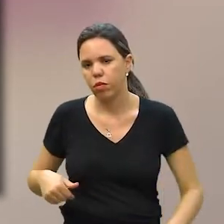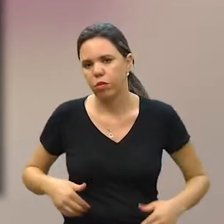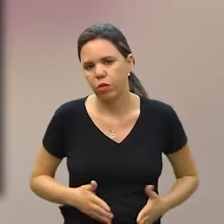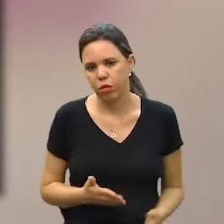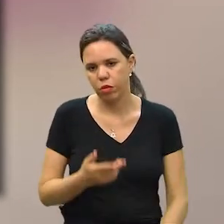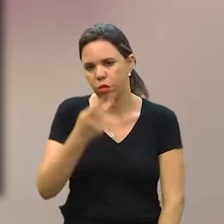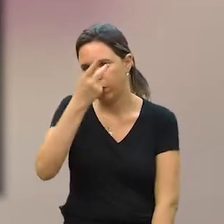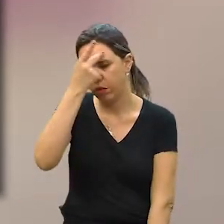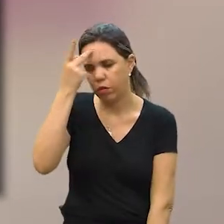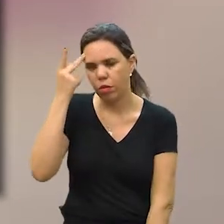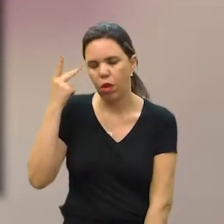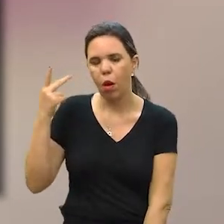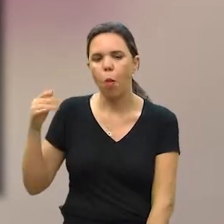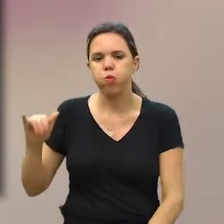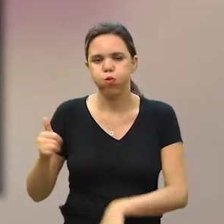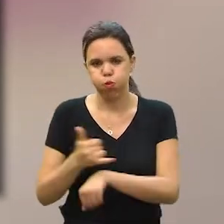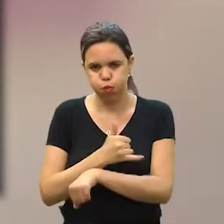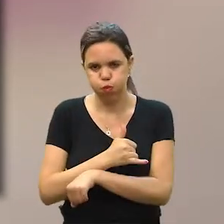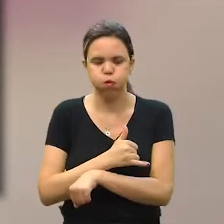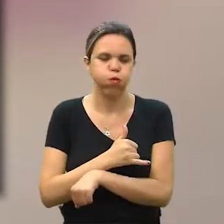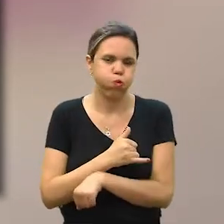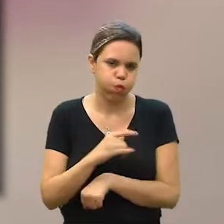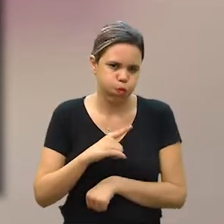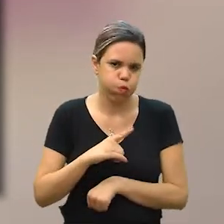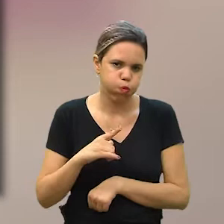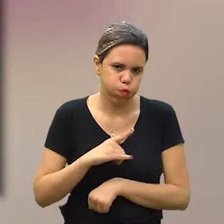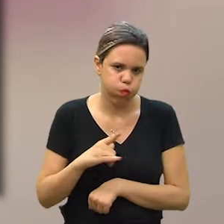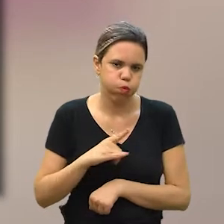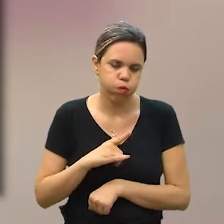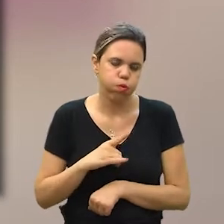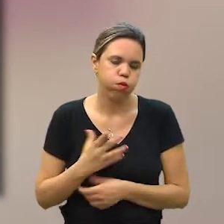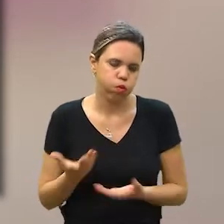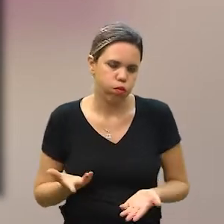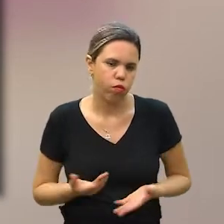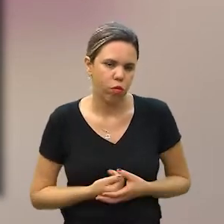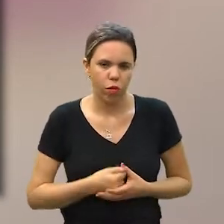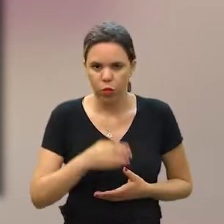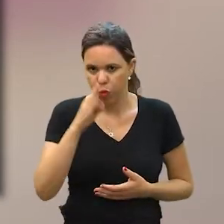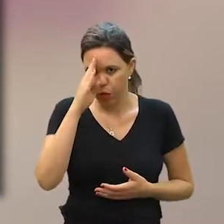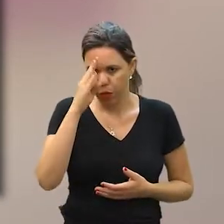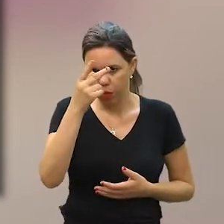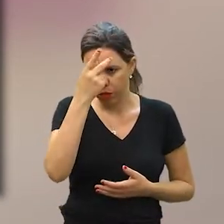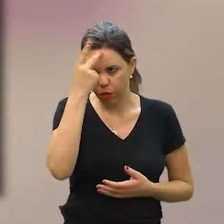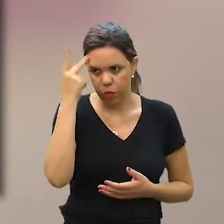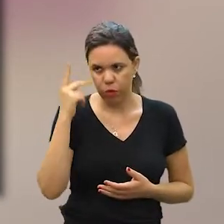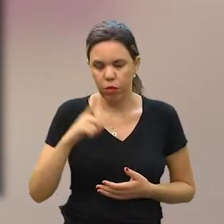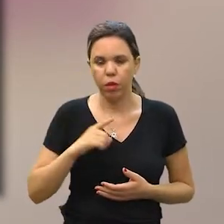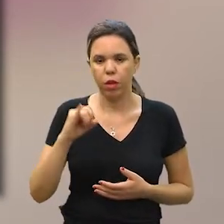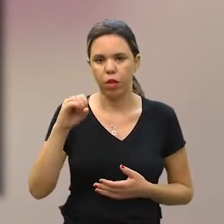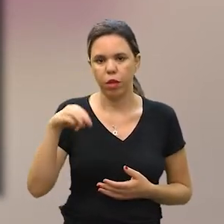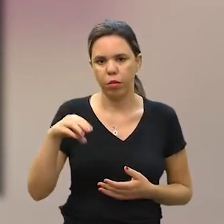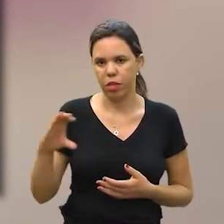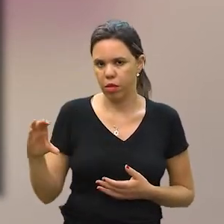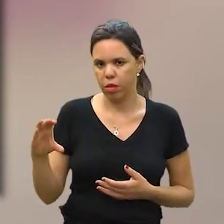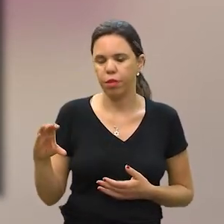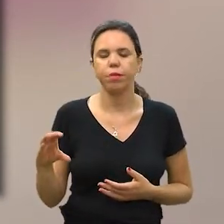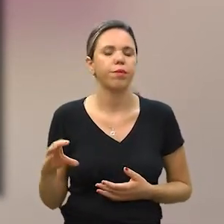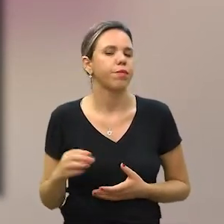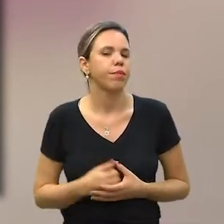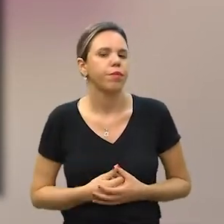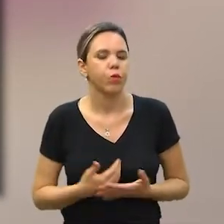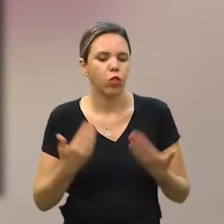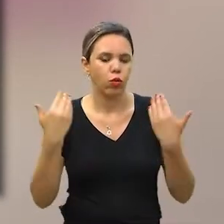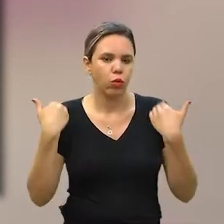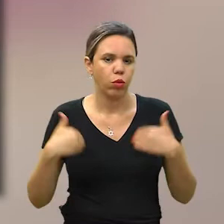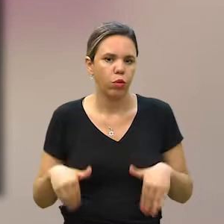parto, pacientes obesas têm mais risco de ter parto, principalmente as pacientes que têm o IMC, né, o índice